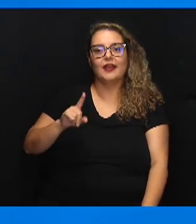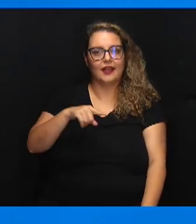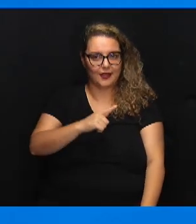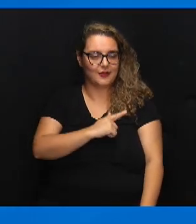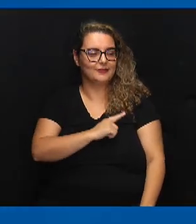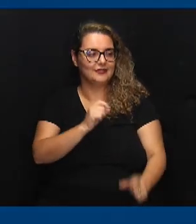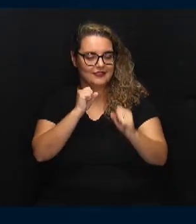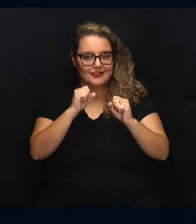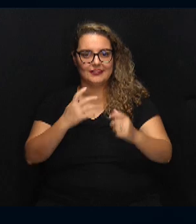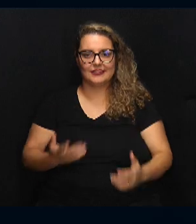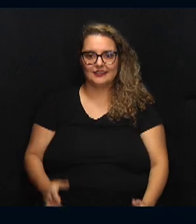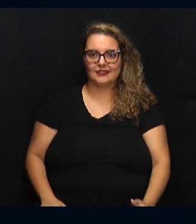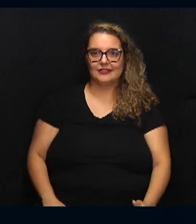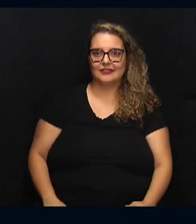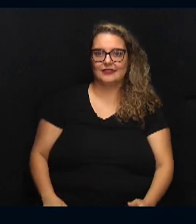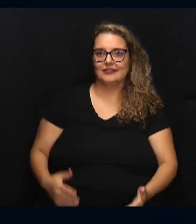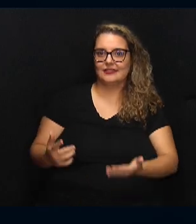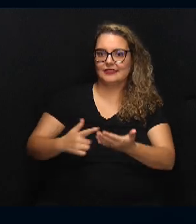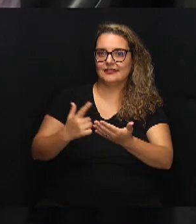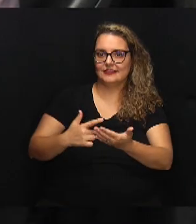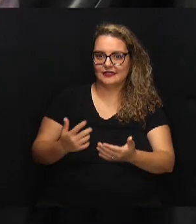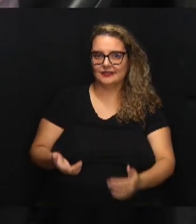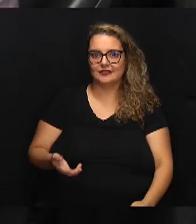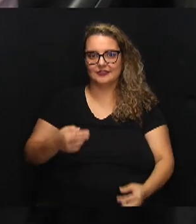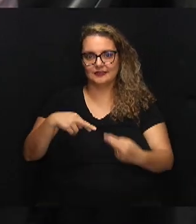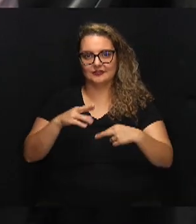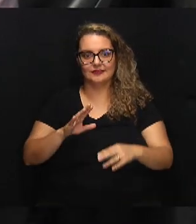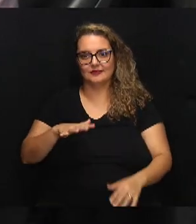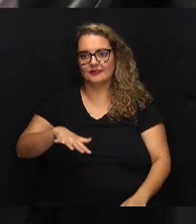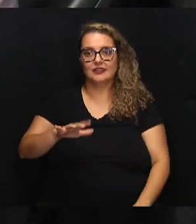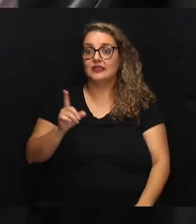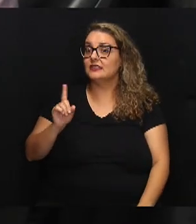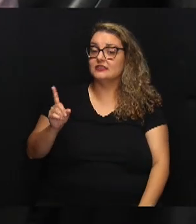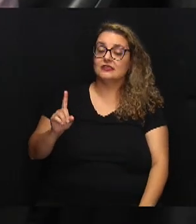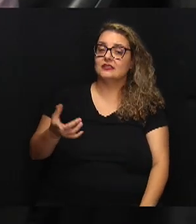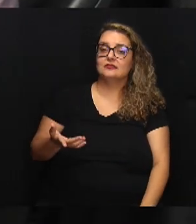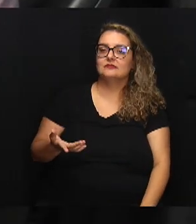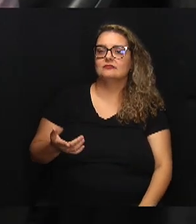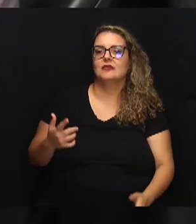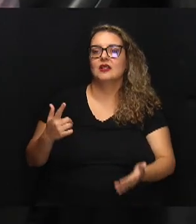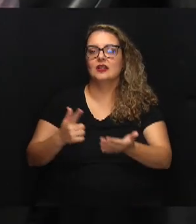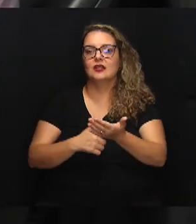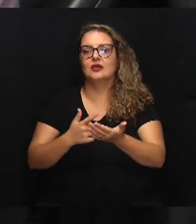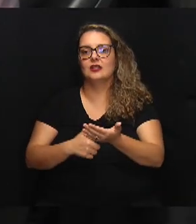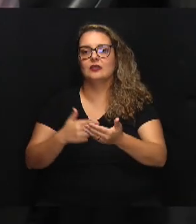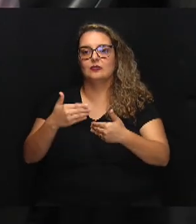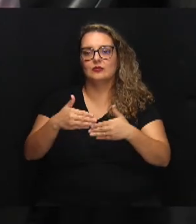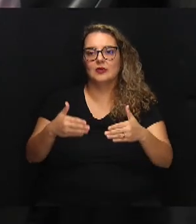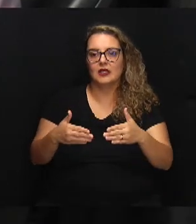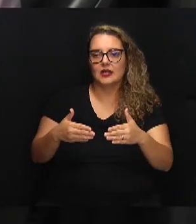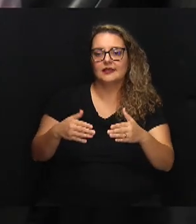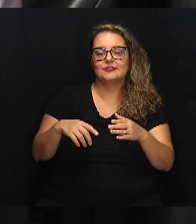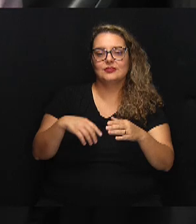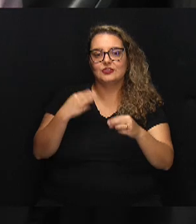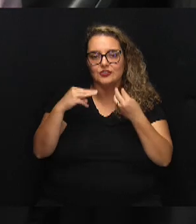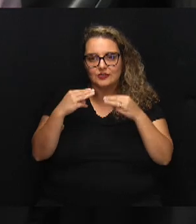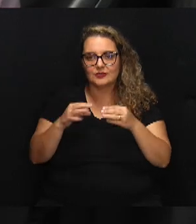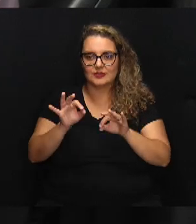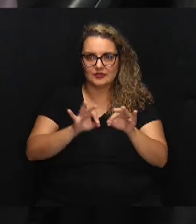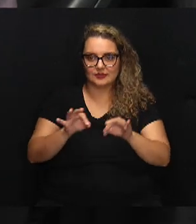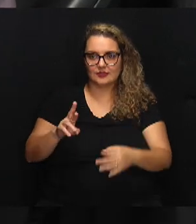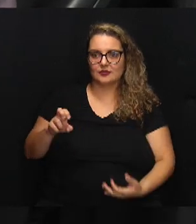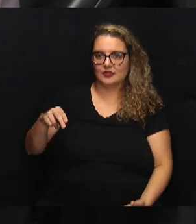Tá. E Incrível. esse livro Embora em tem São a Paulo ver com a hoje- sua área ou não? Não, esse livro é uma caixinha de música, é um livro que ele organizou com a